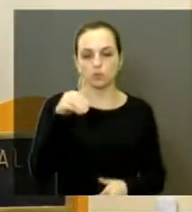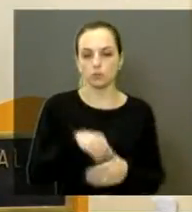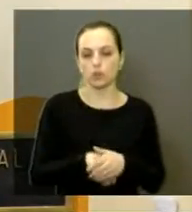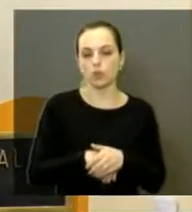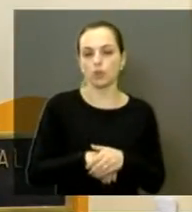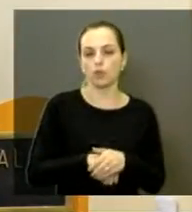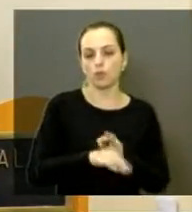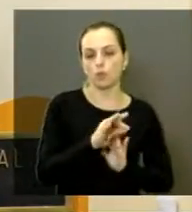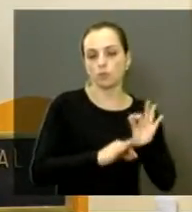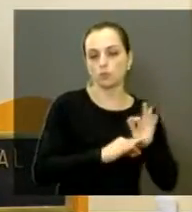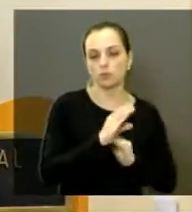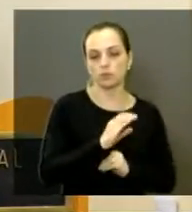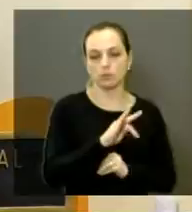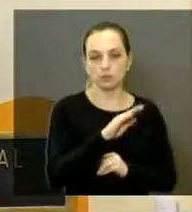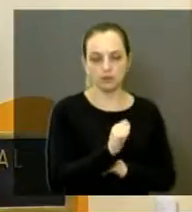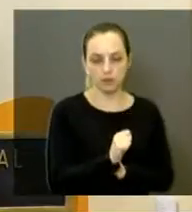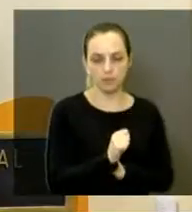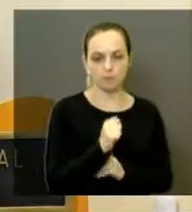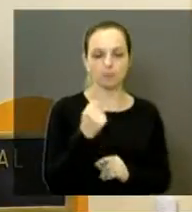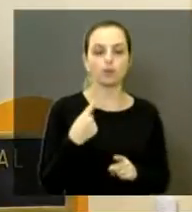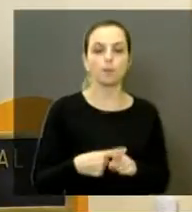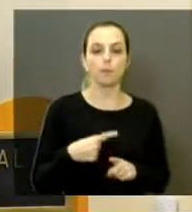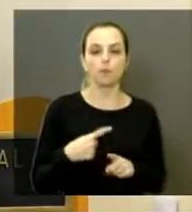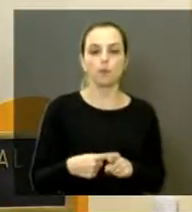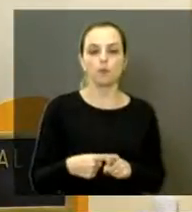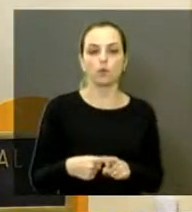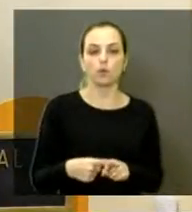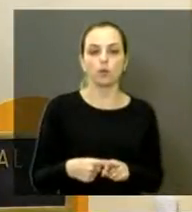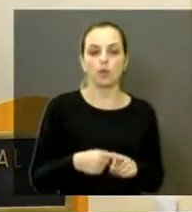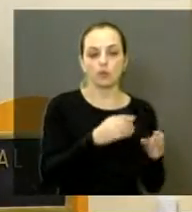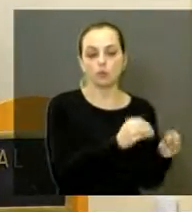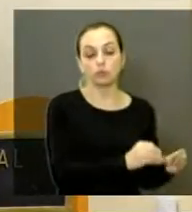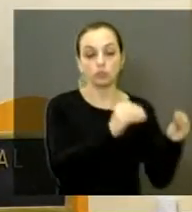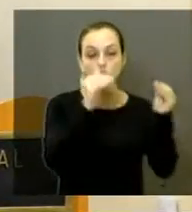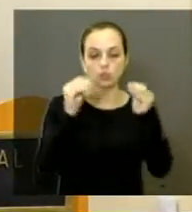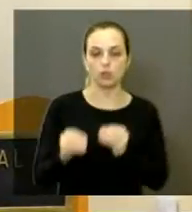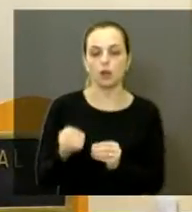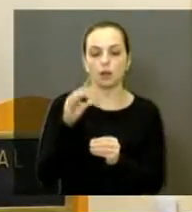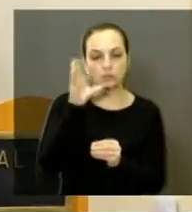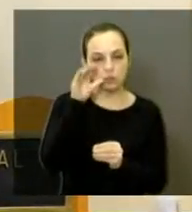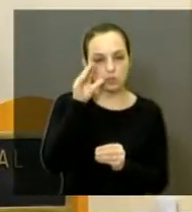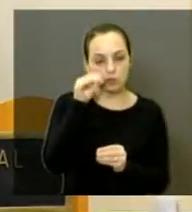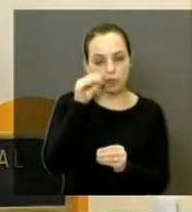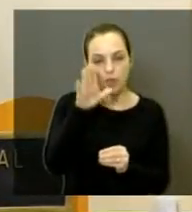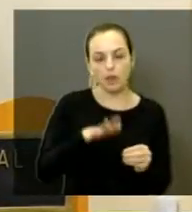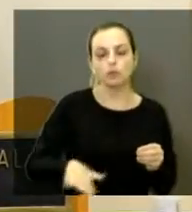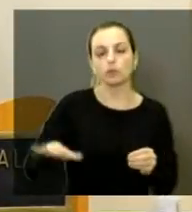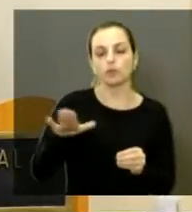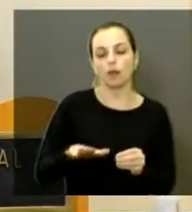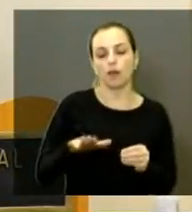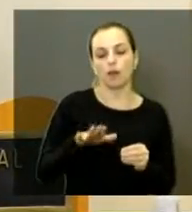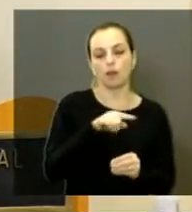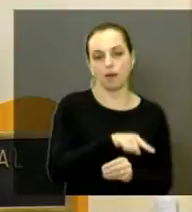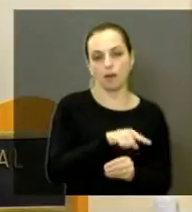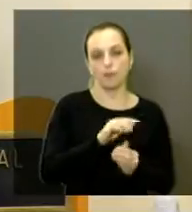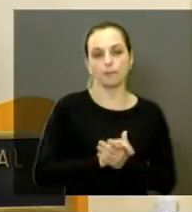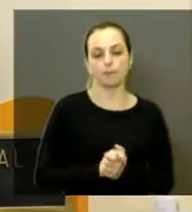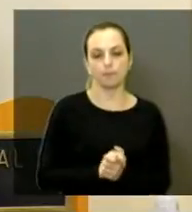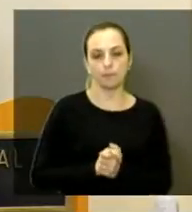CTA, porque não queria desalojar os funcionários daquele